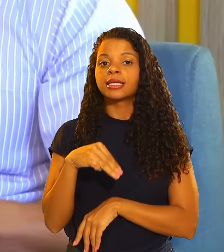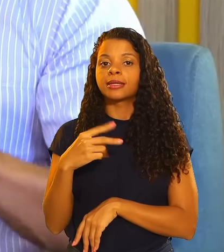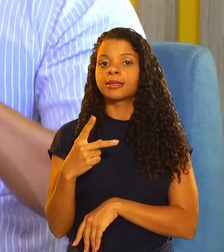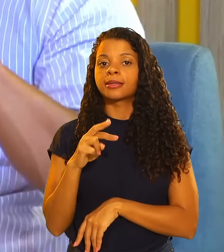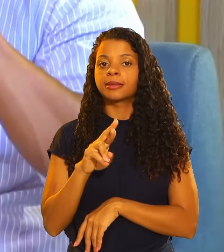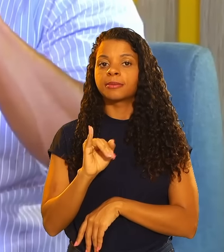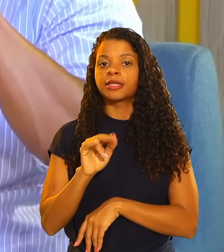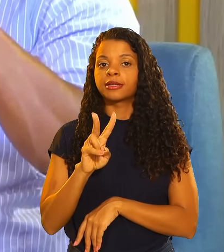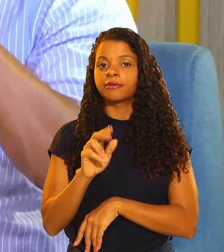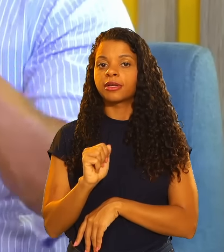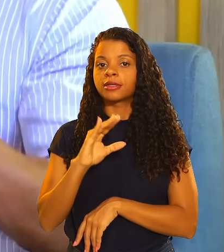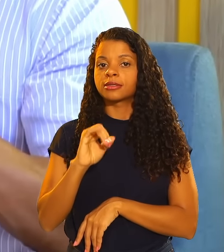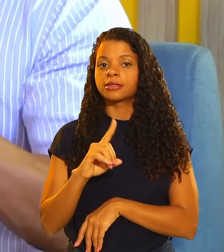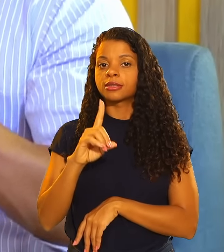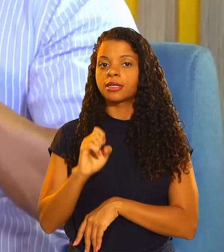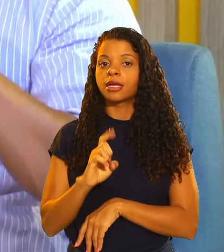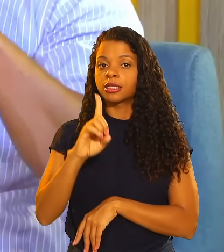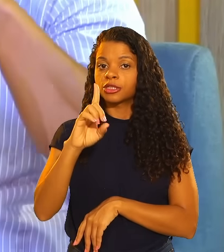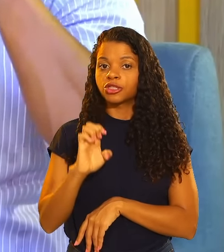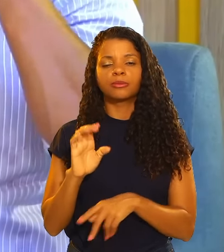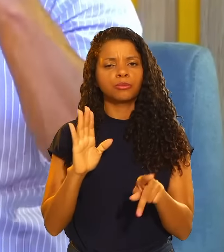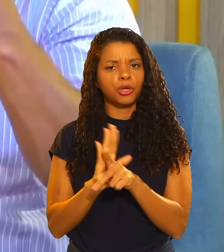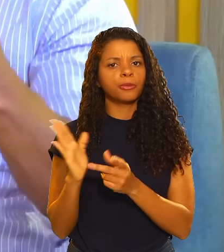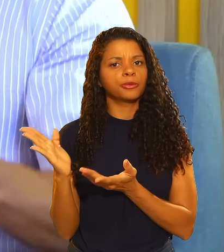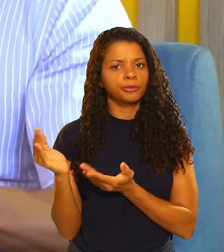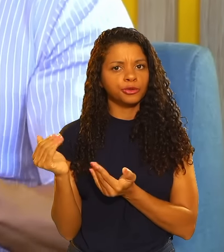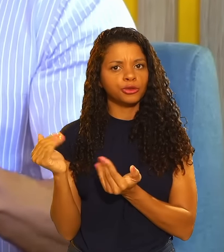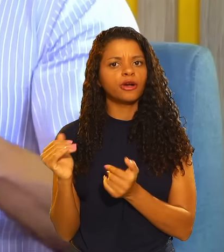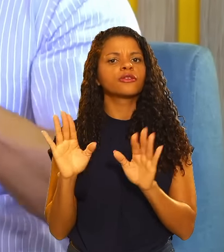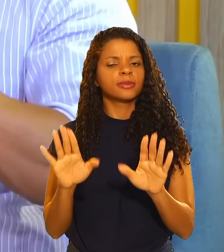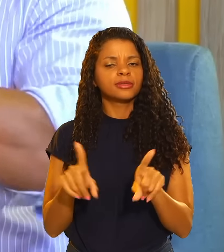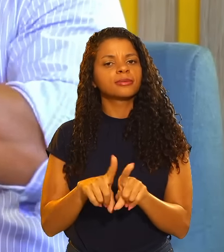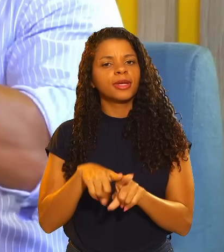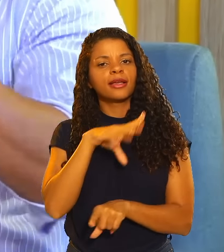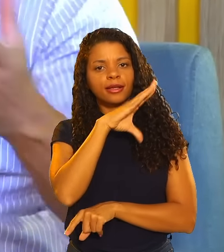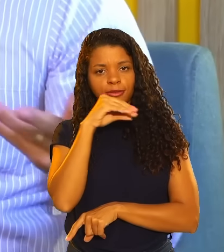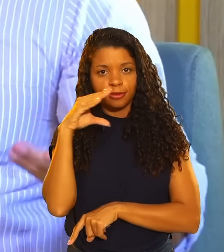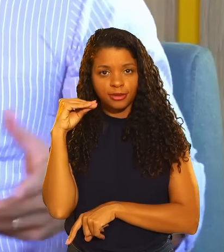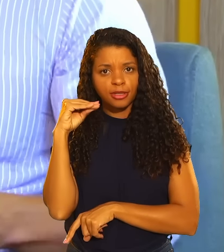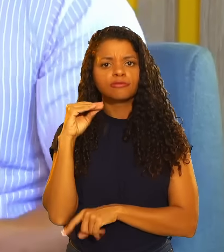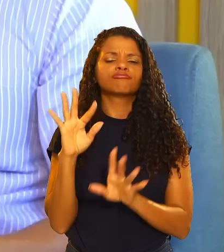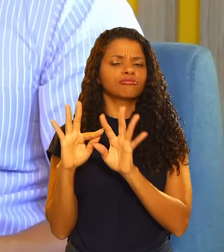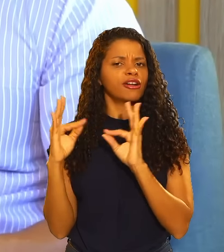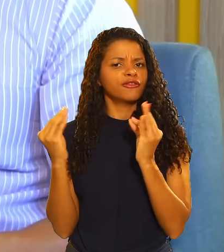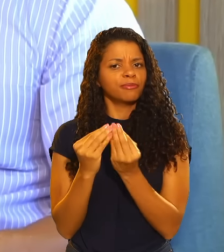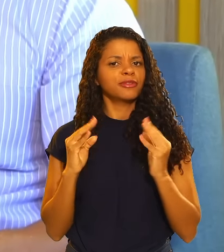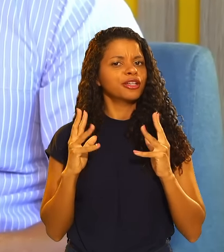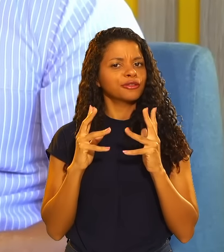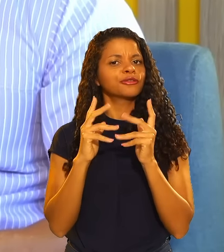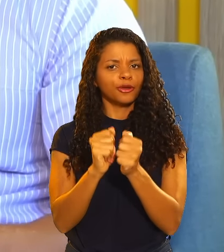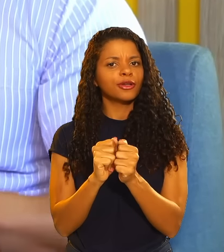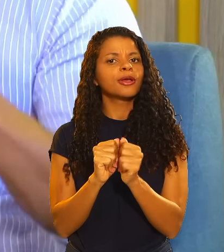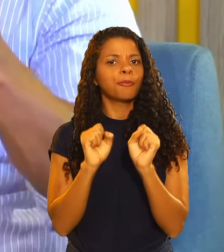é justamente voltado para o público jovens, mas uma linguagem também para adolescentes. E, claro, toda a família está